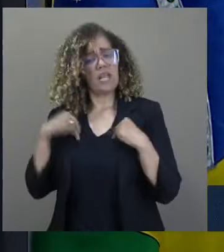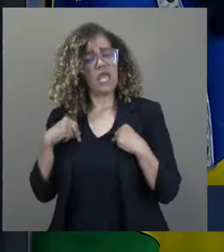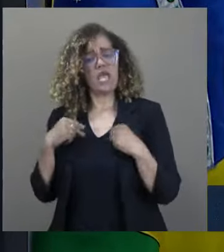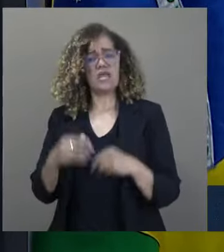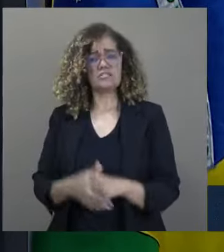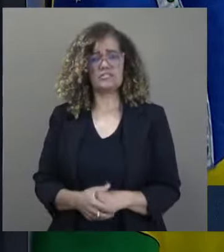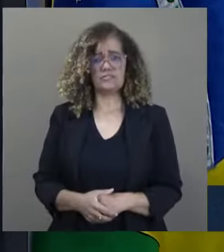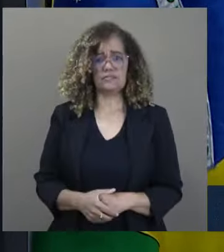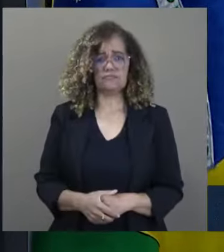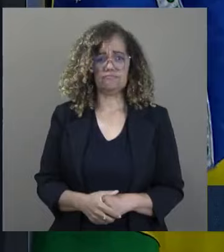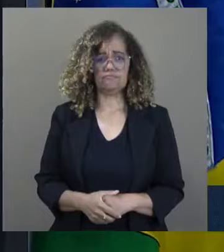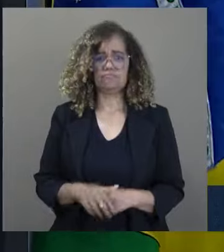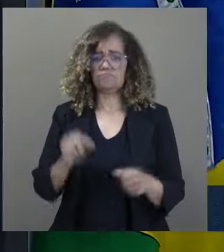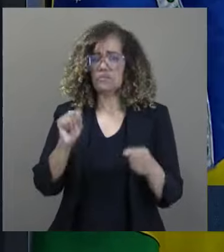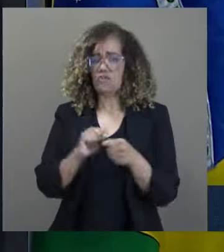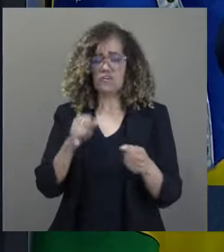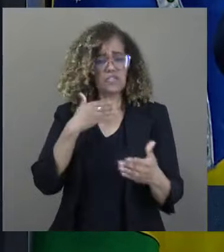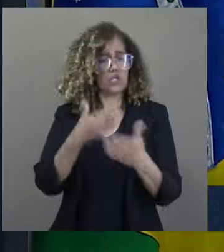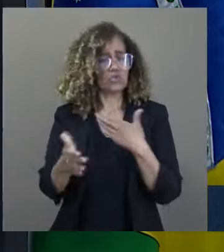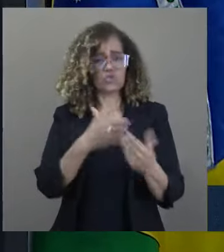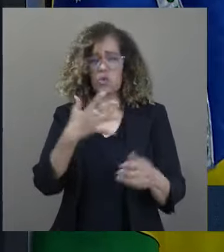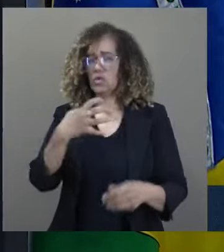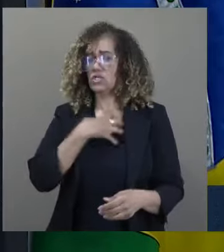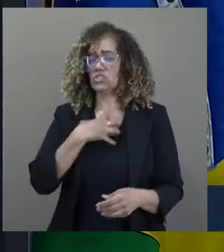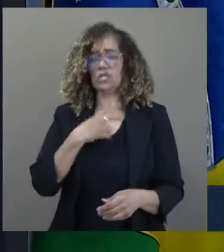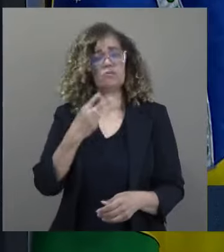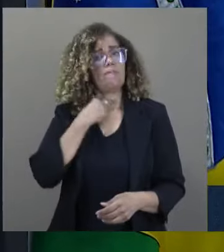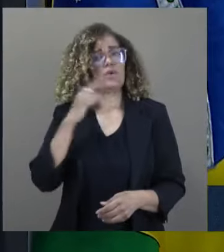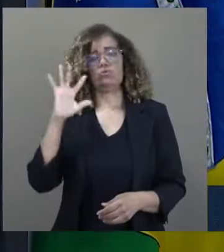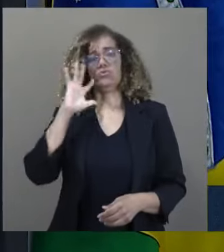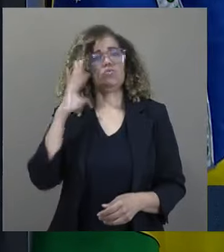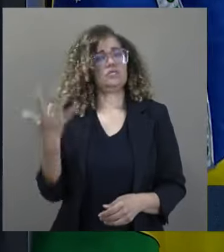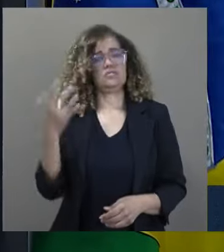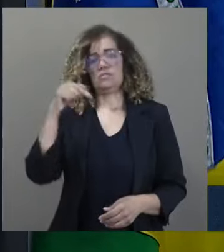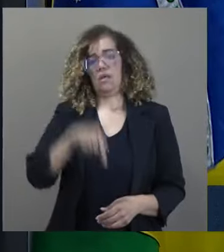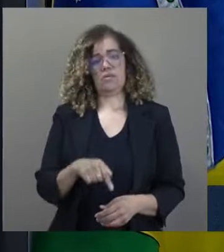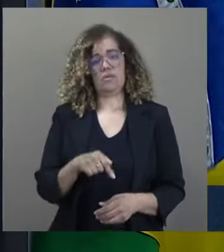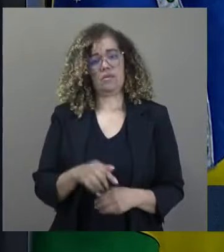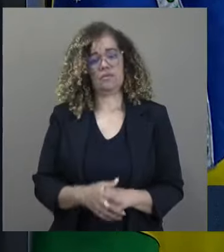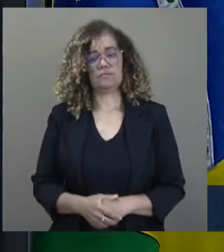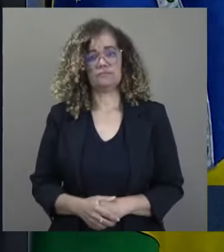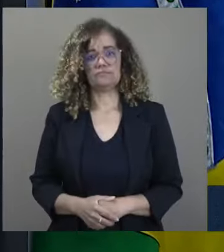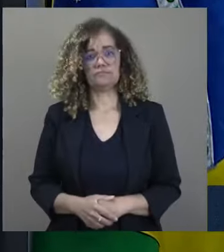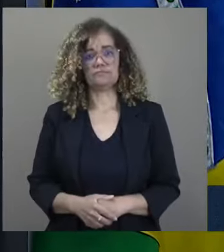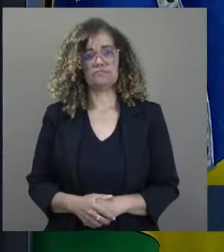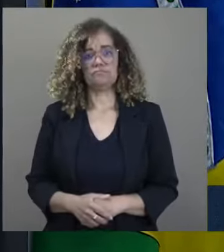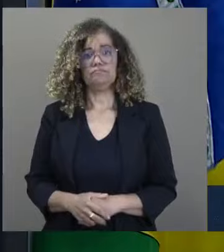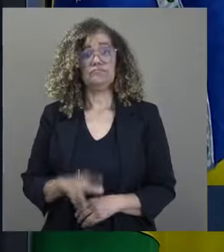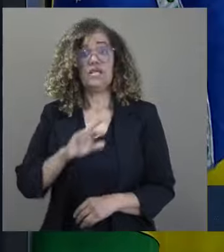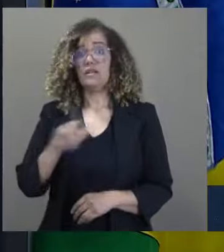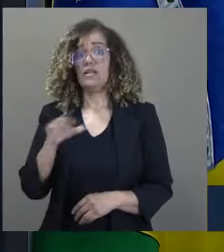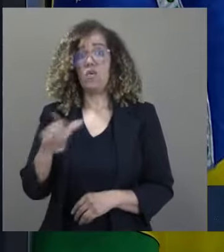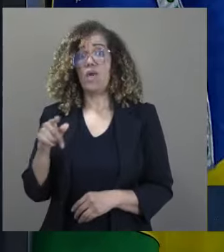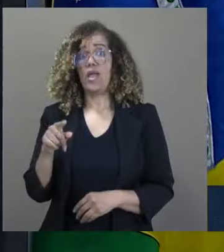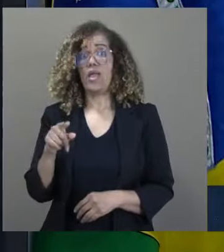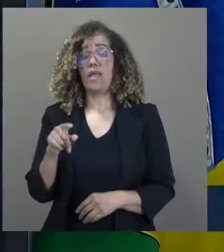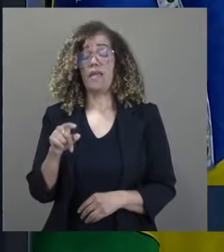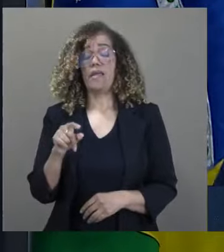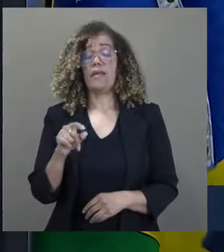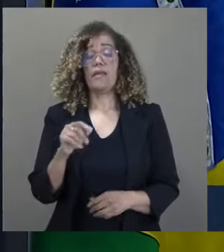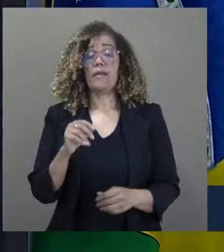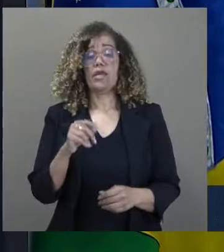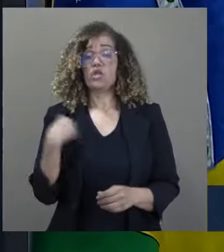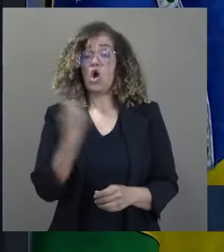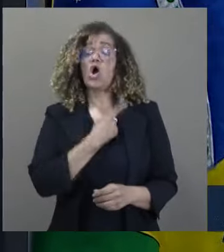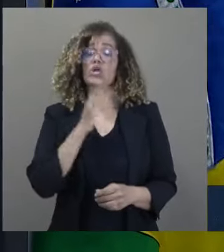gato e sapato. Não pode acontecer esse tipo de coisa aqui. Não é para isso que nós somos pagos, não é